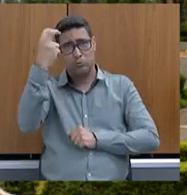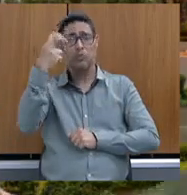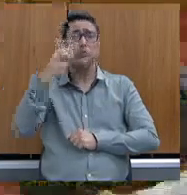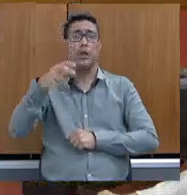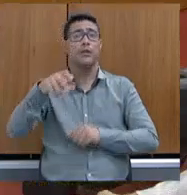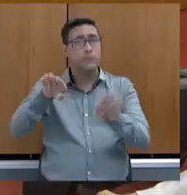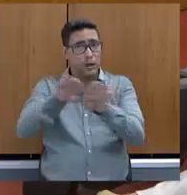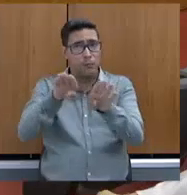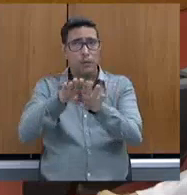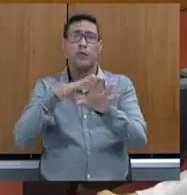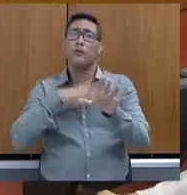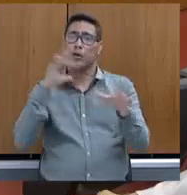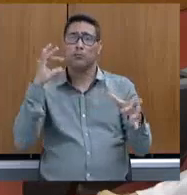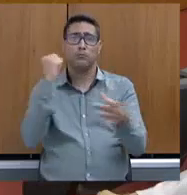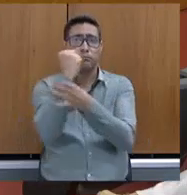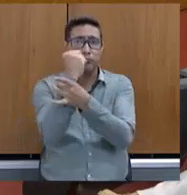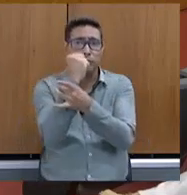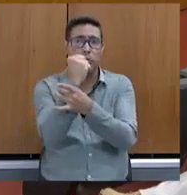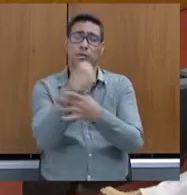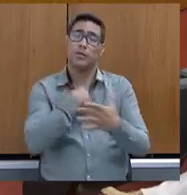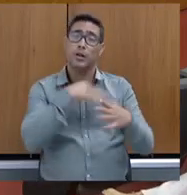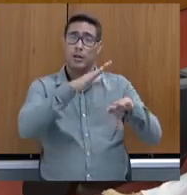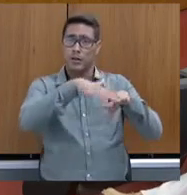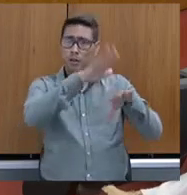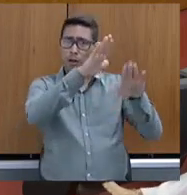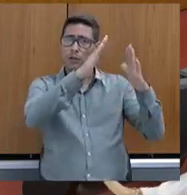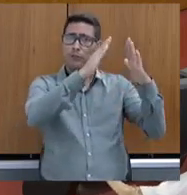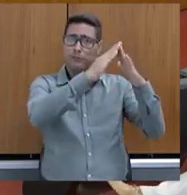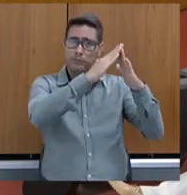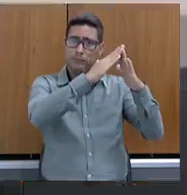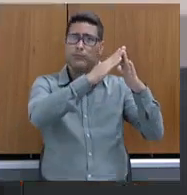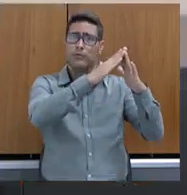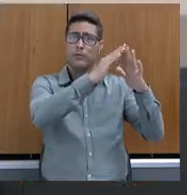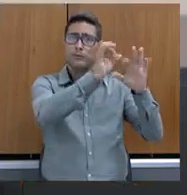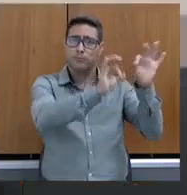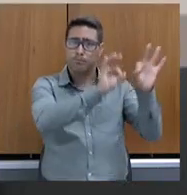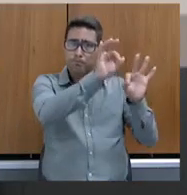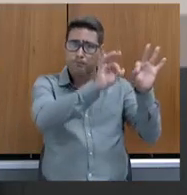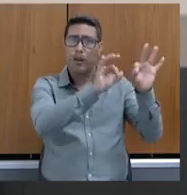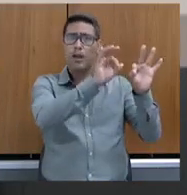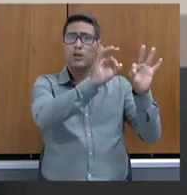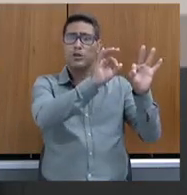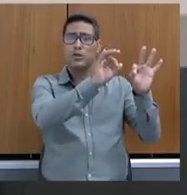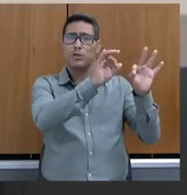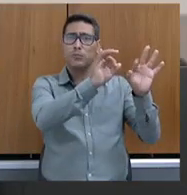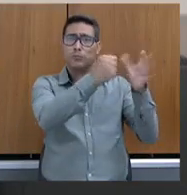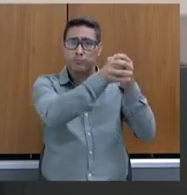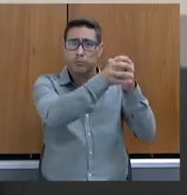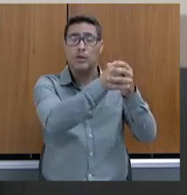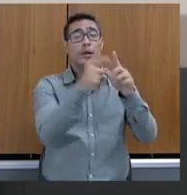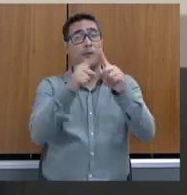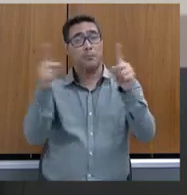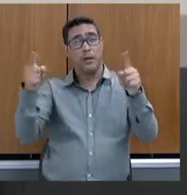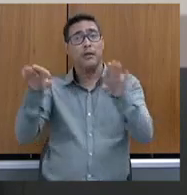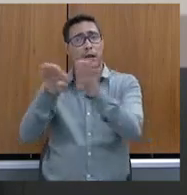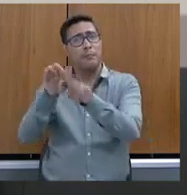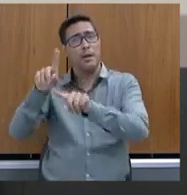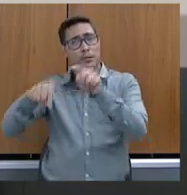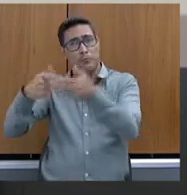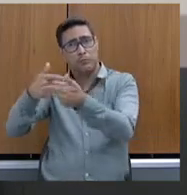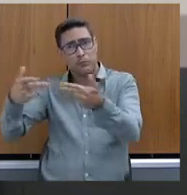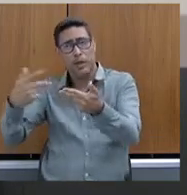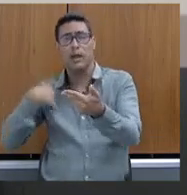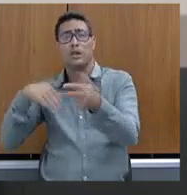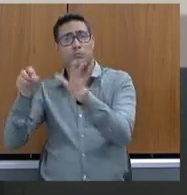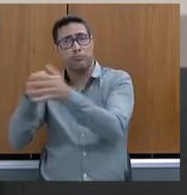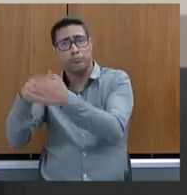protegidas edificações a gente tomba e patrimônio material nós protegemos então ao proteger a folia de